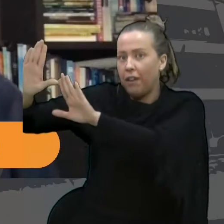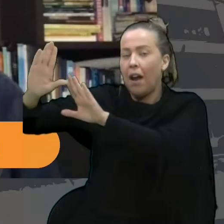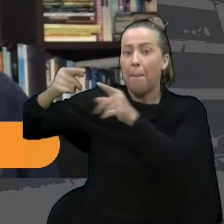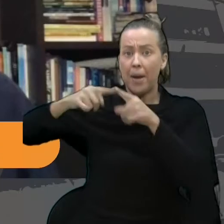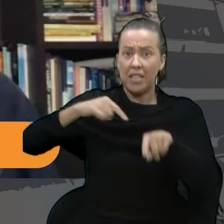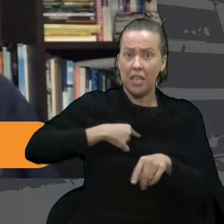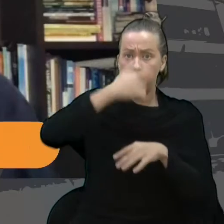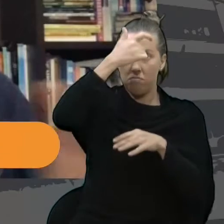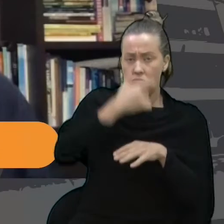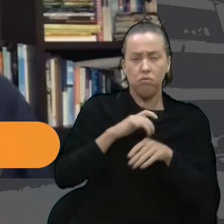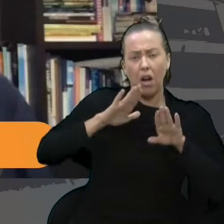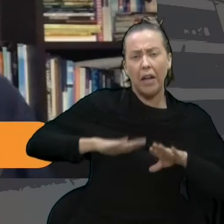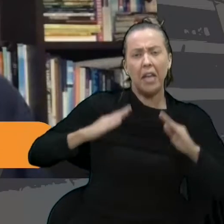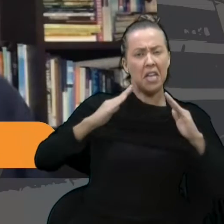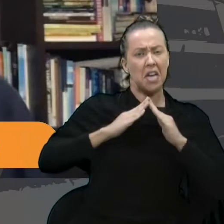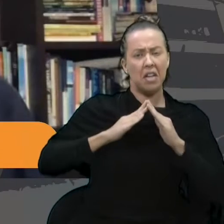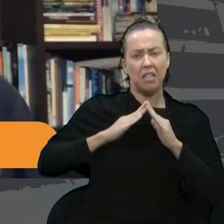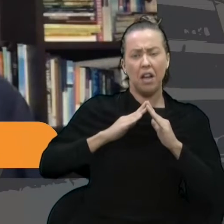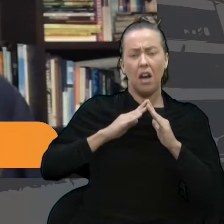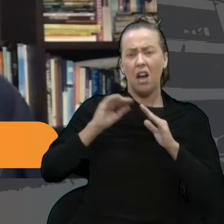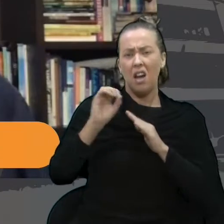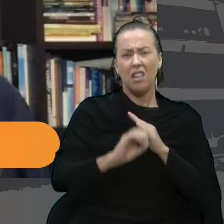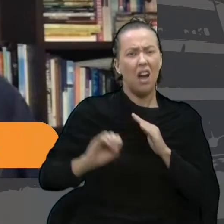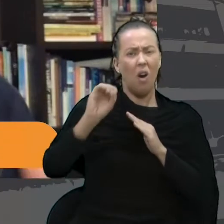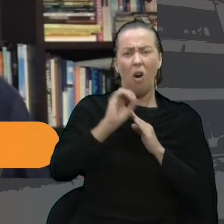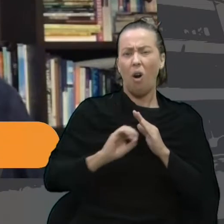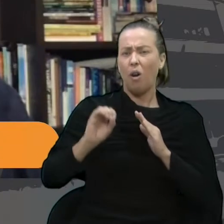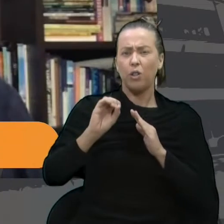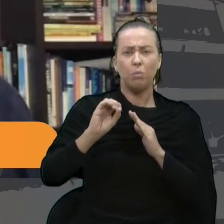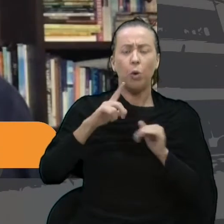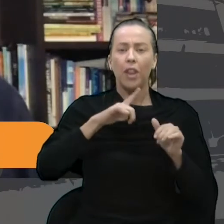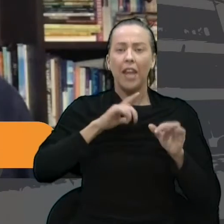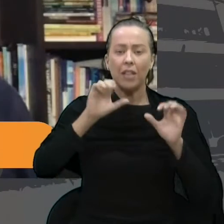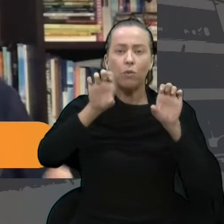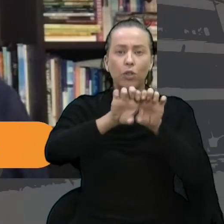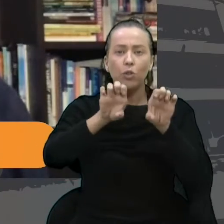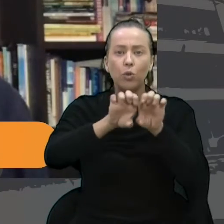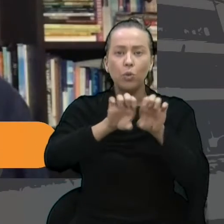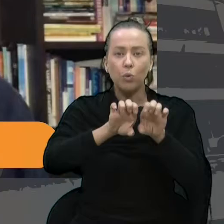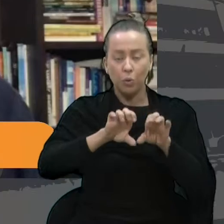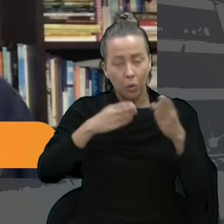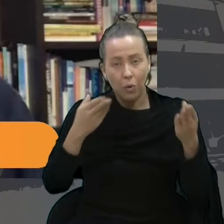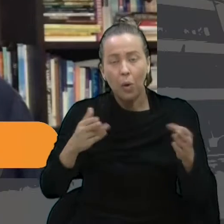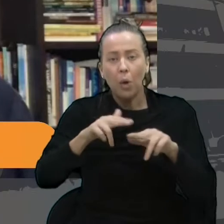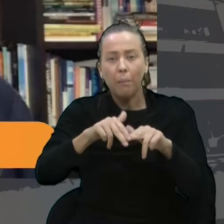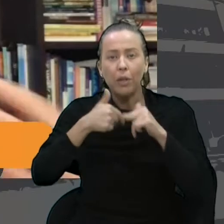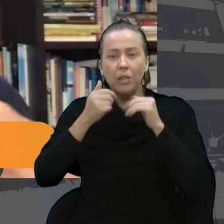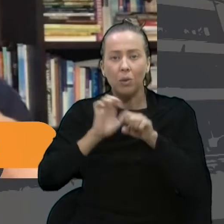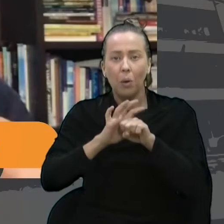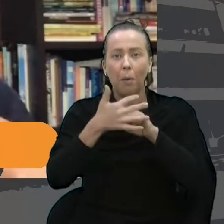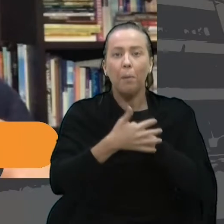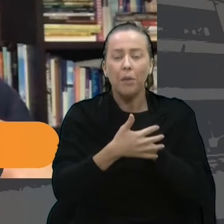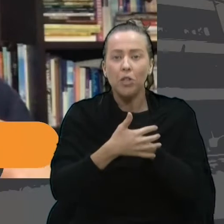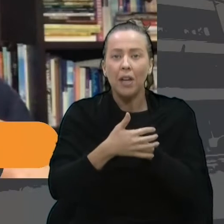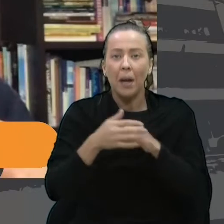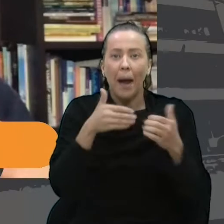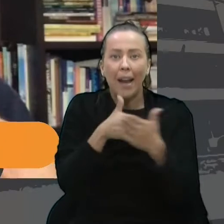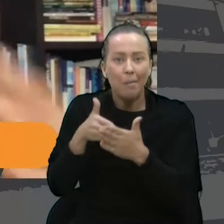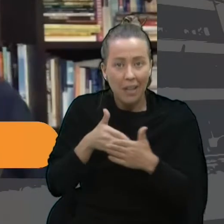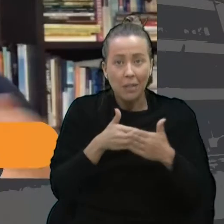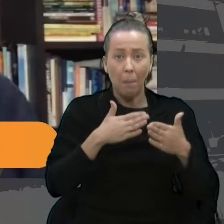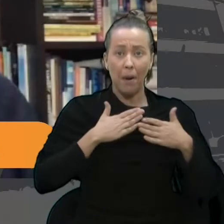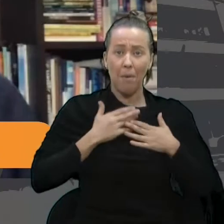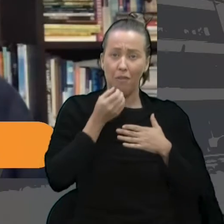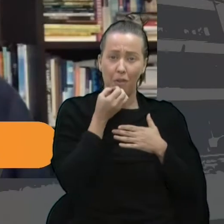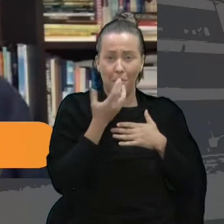Mas, para mim, individualmente, a pandemia, com suas restrições, só me fez bem, né?